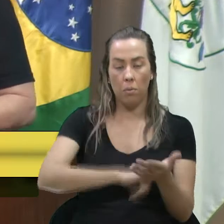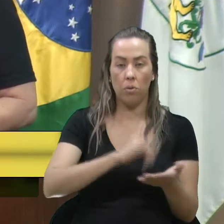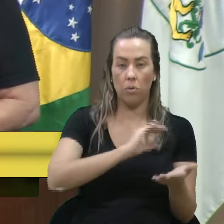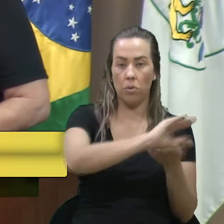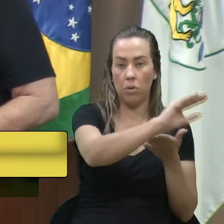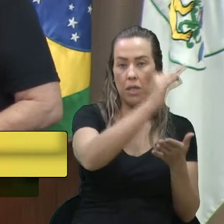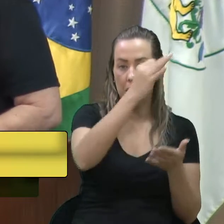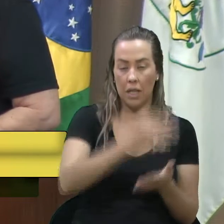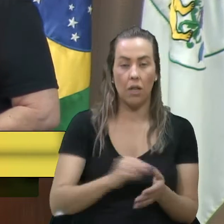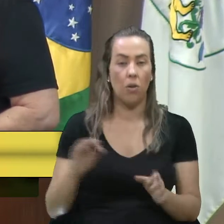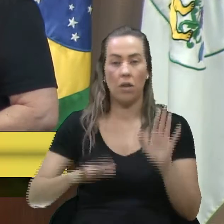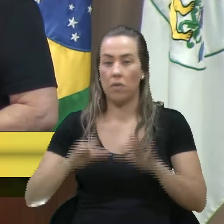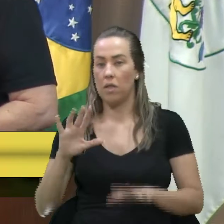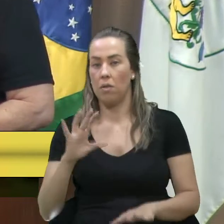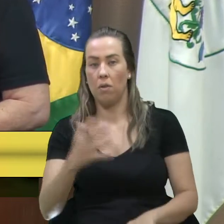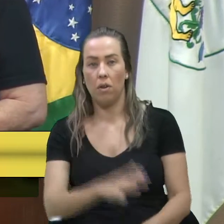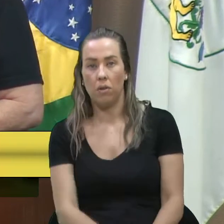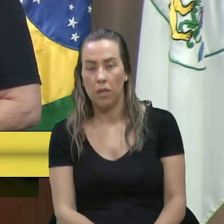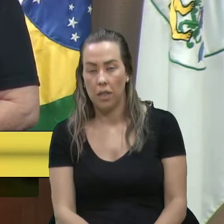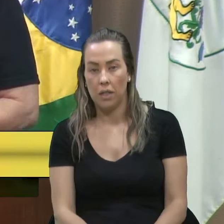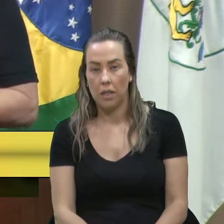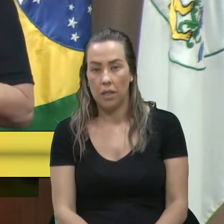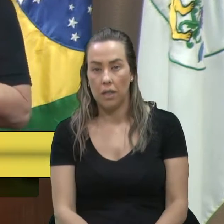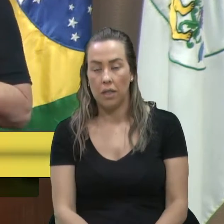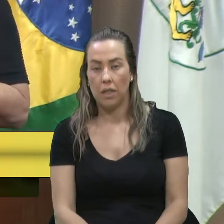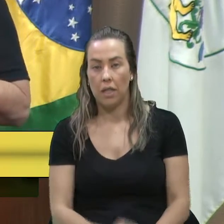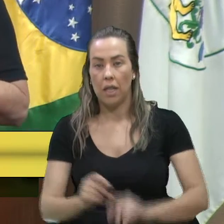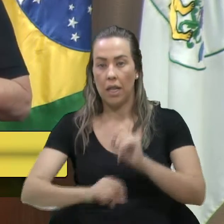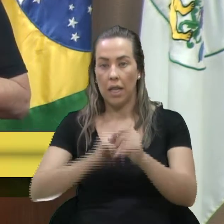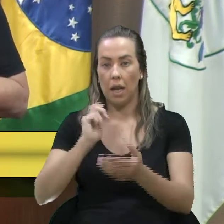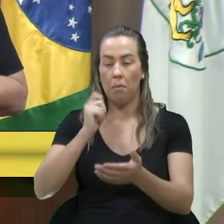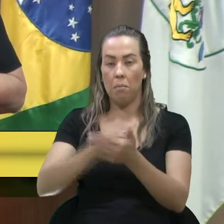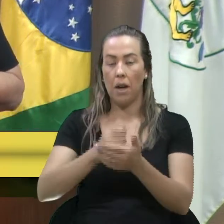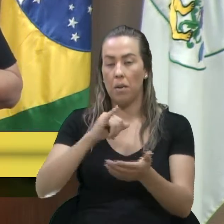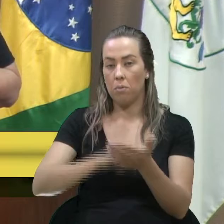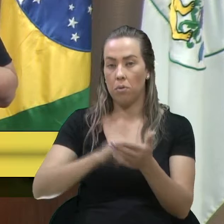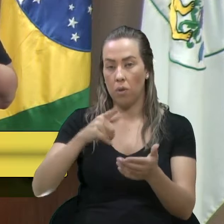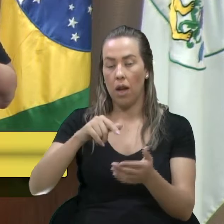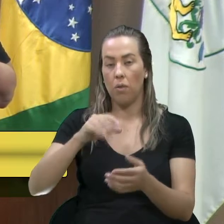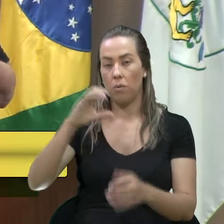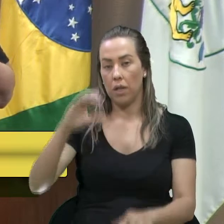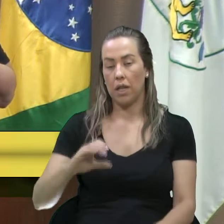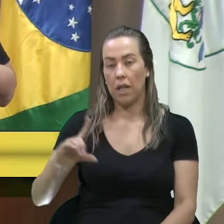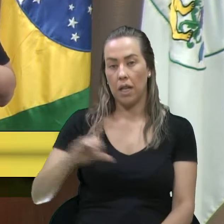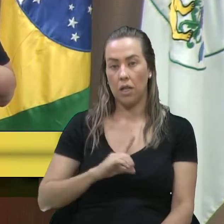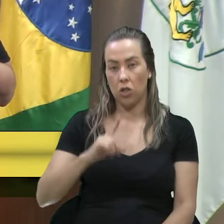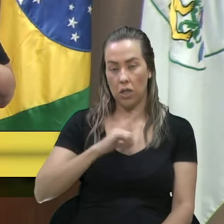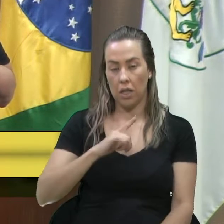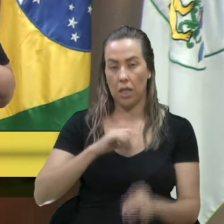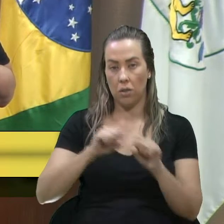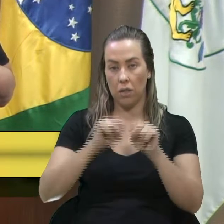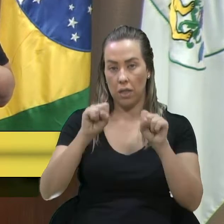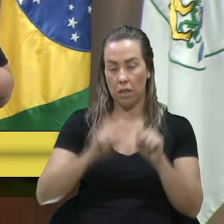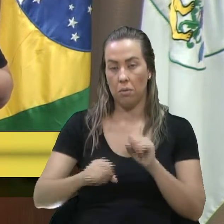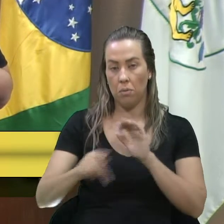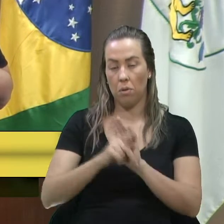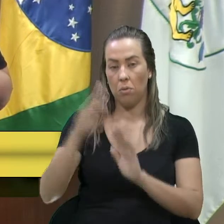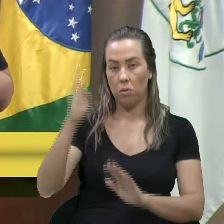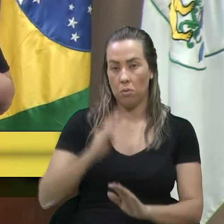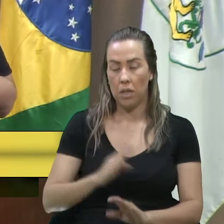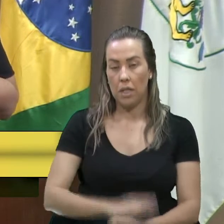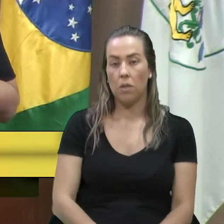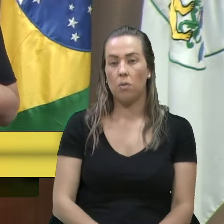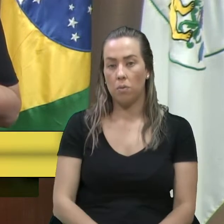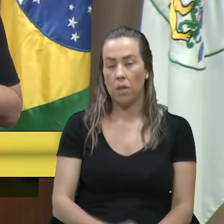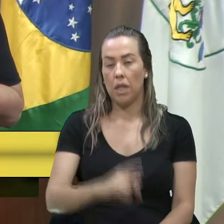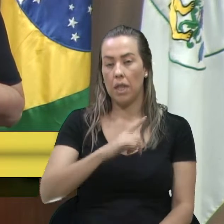que nem sempre acontece, né? Quem paga imposto é o consumidor. Nós temos um sistema tributário no Brasil baseado